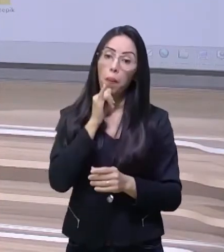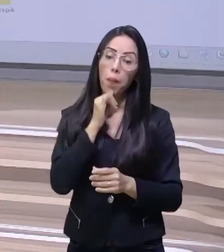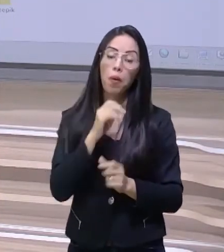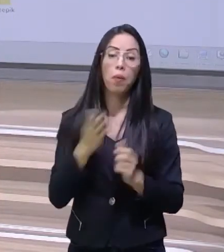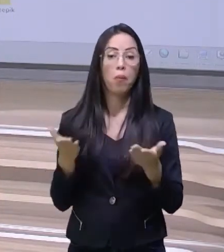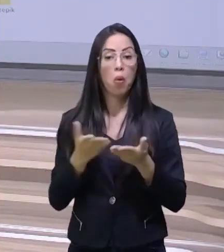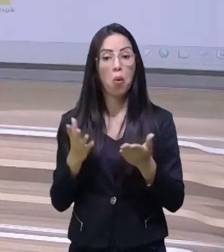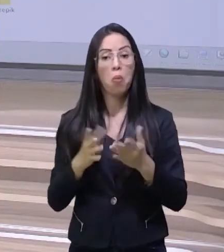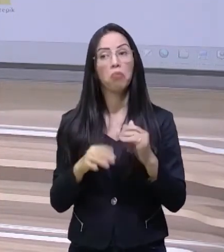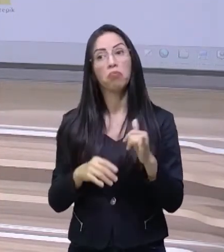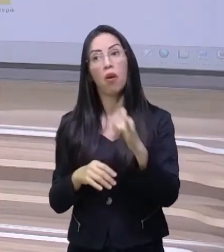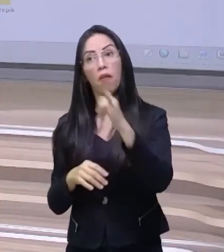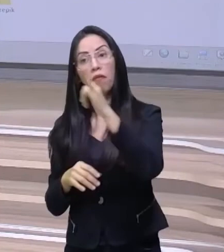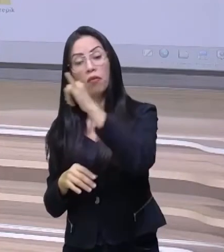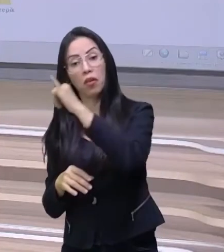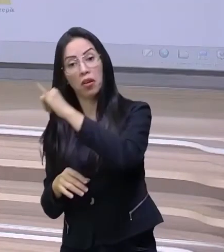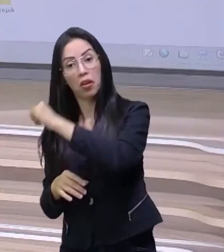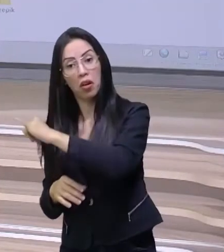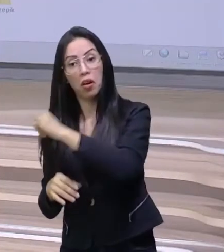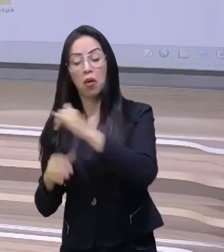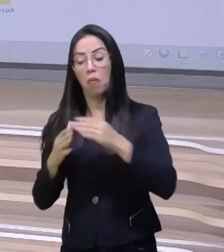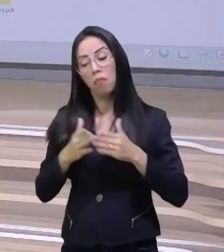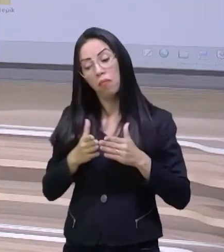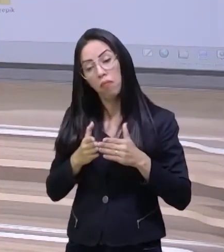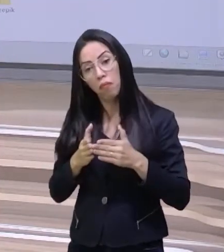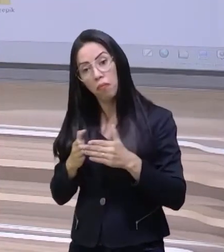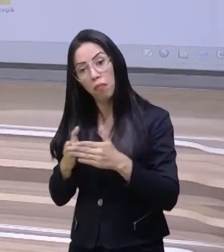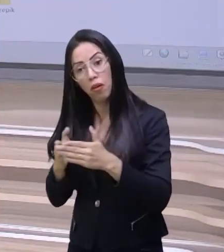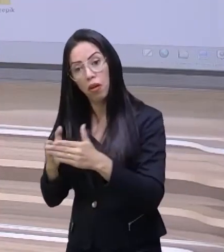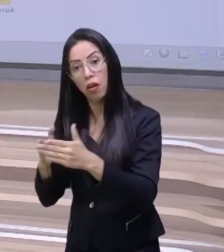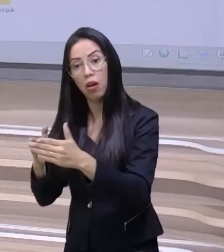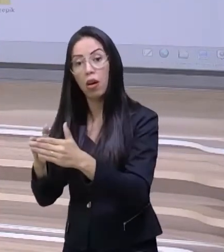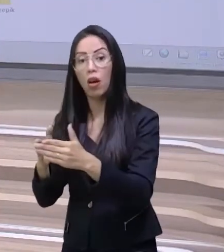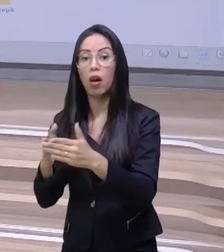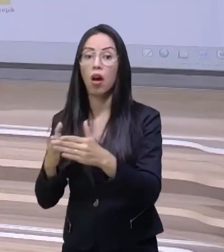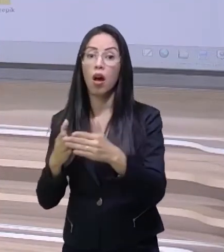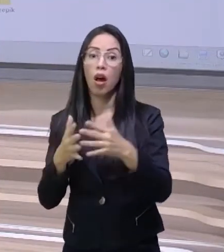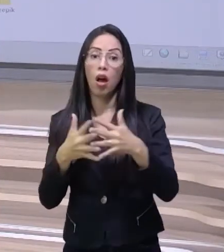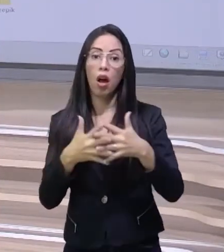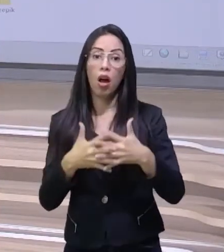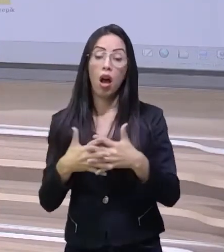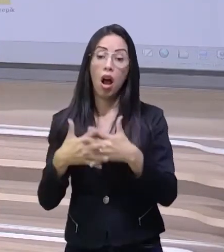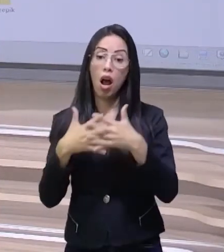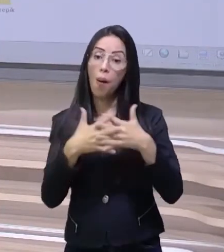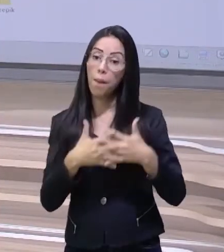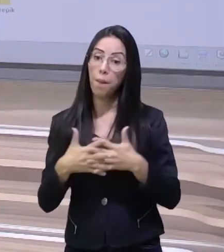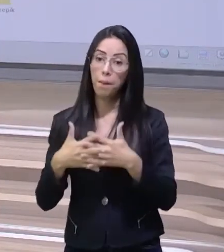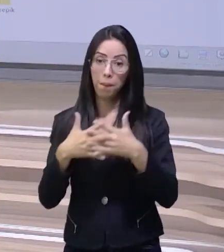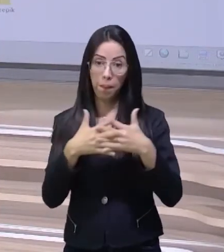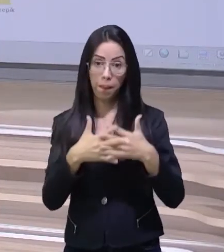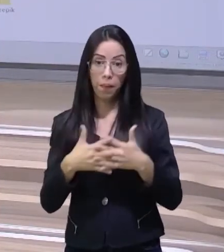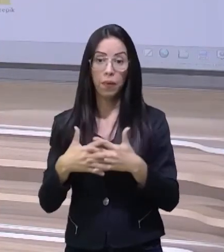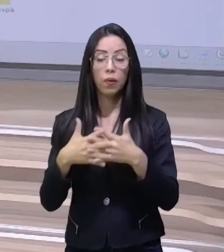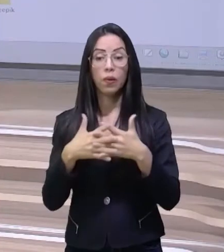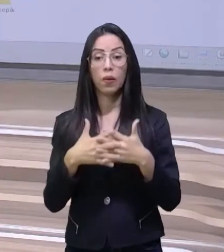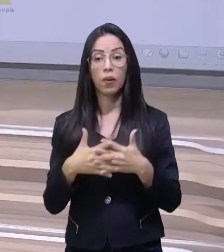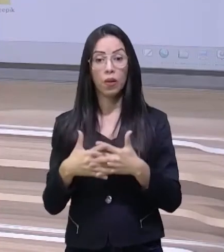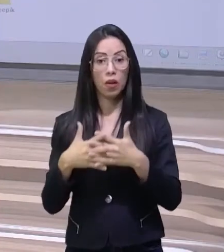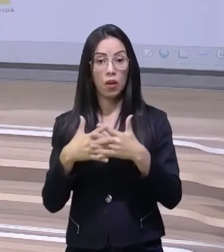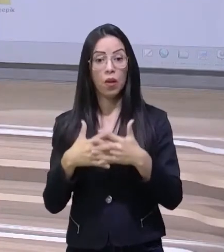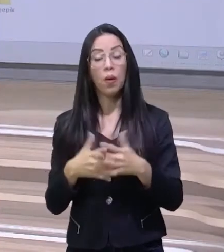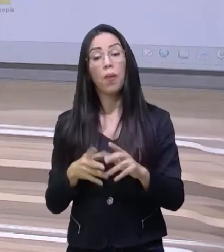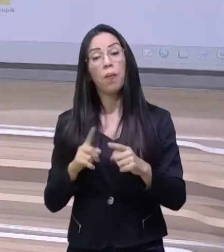ser de barco, pode ser de carro, de caminhão, às vezes quando é um lugar mais perto, mas quando é